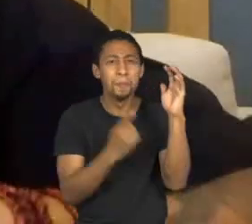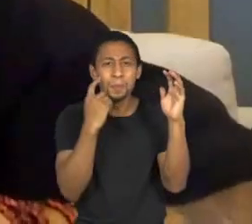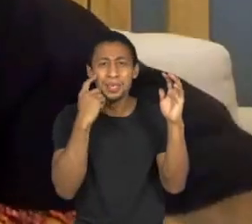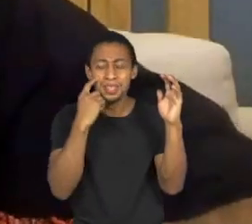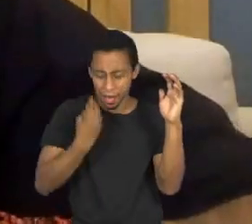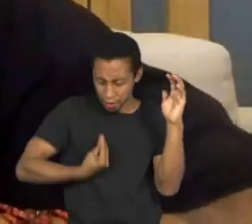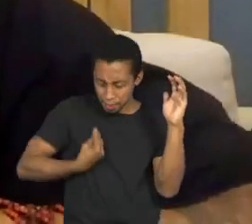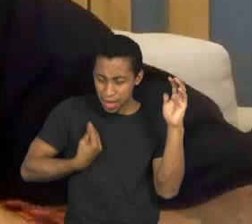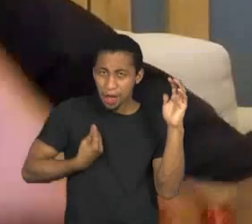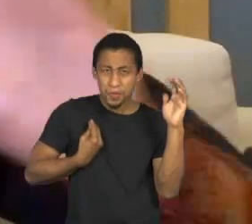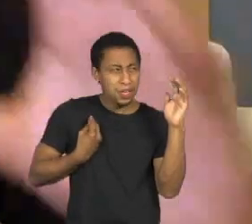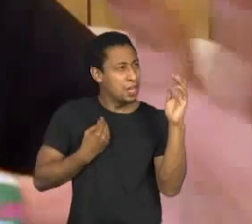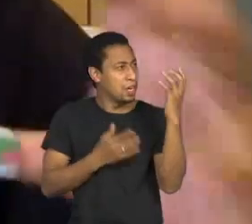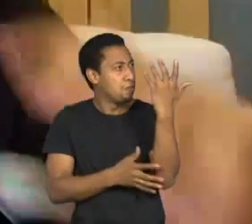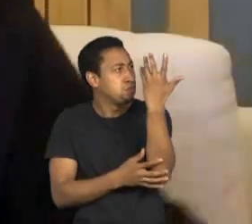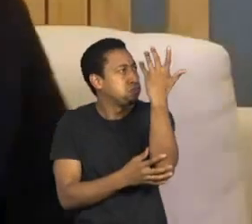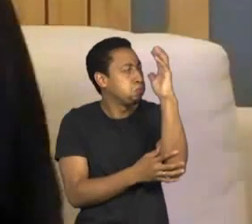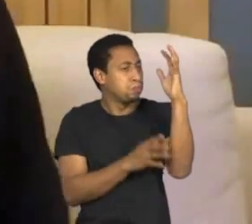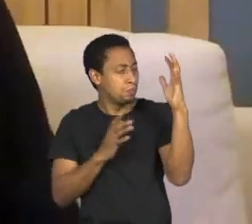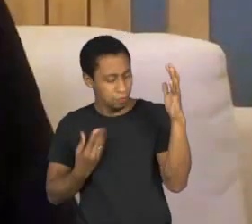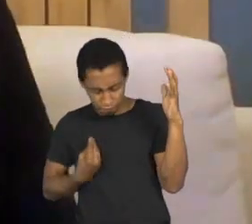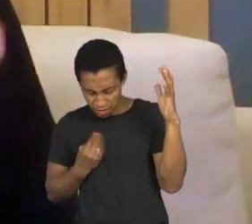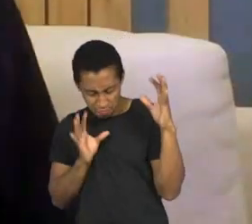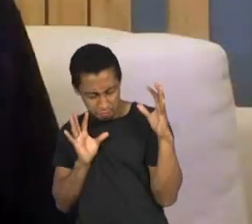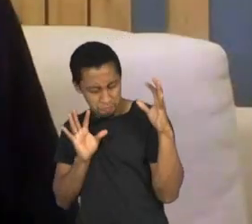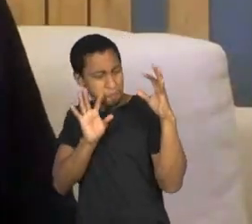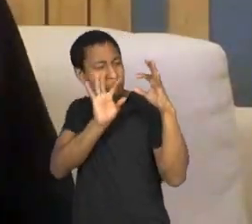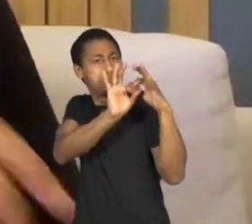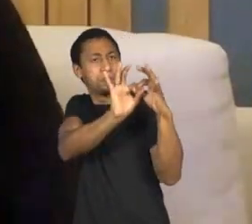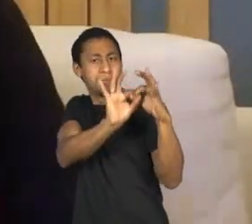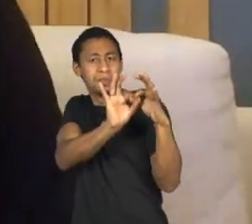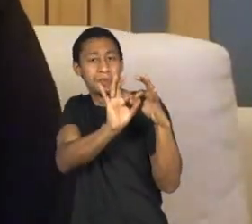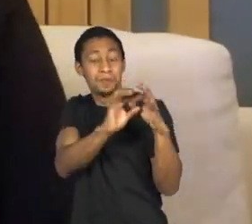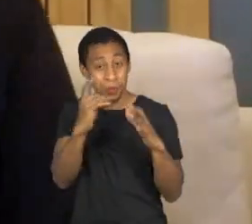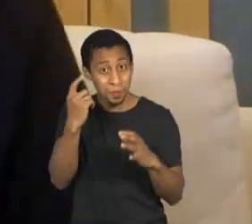natureza, entendeu? A microbiologia é isso aí, o lance do queijo entra na minha vida por causa disso.